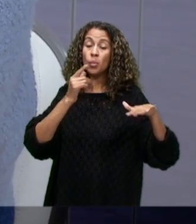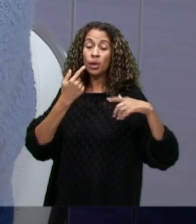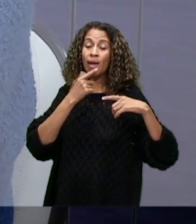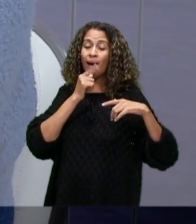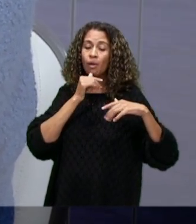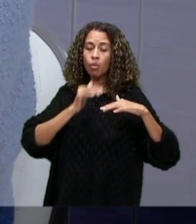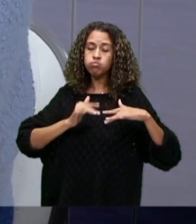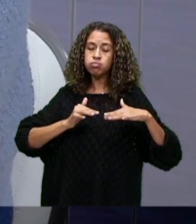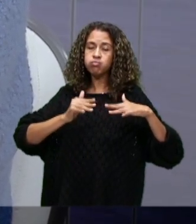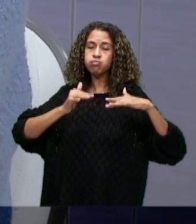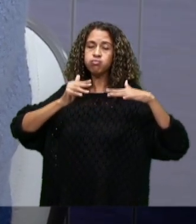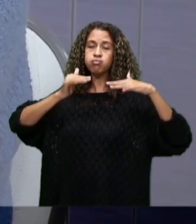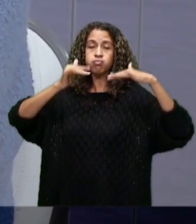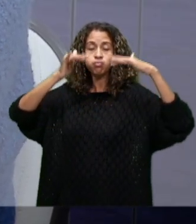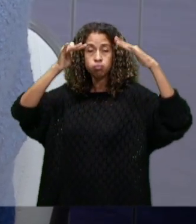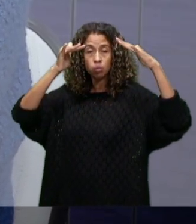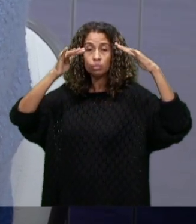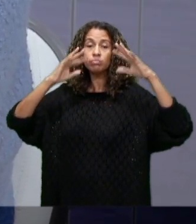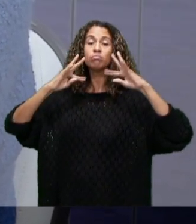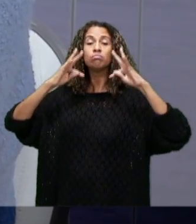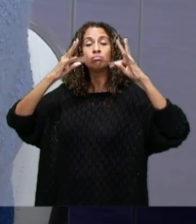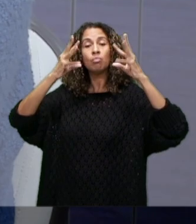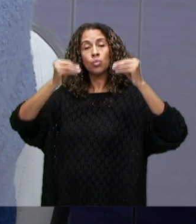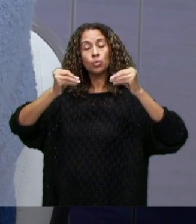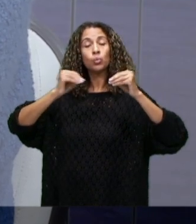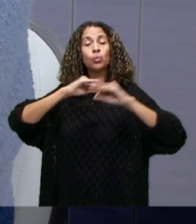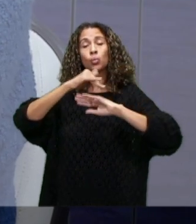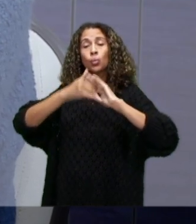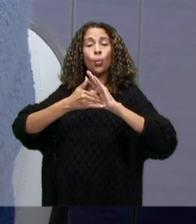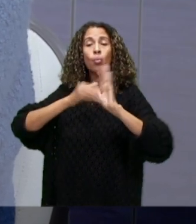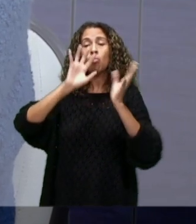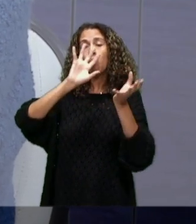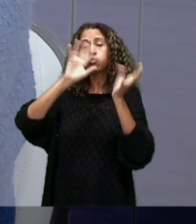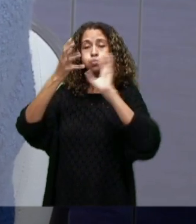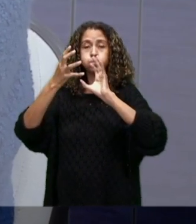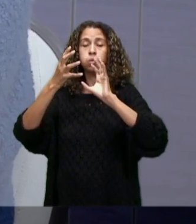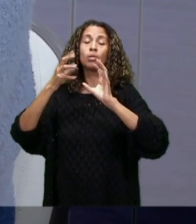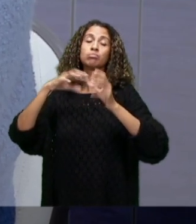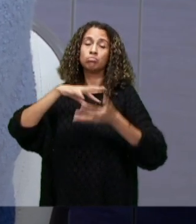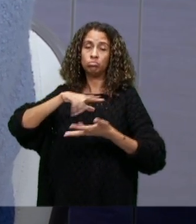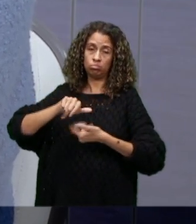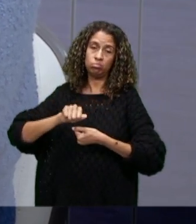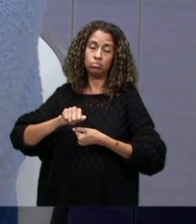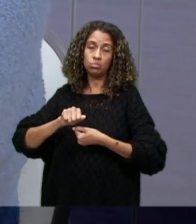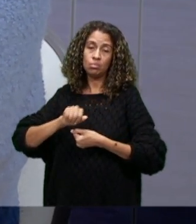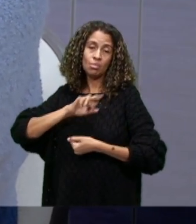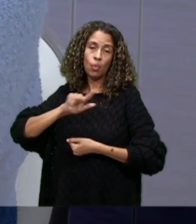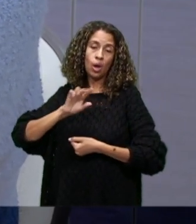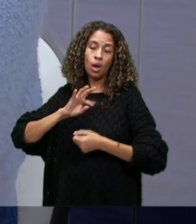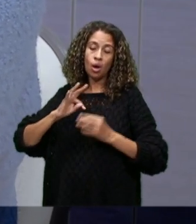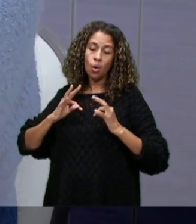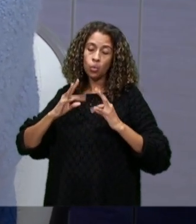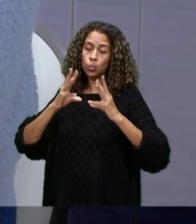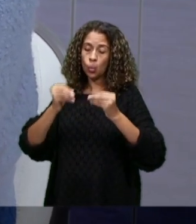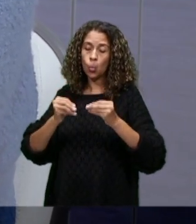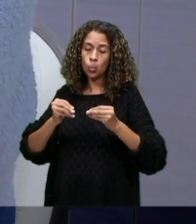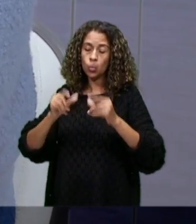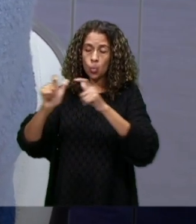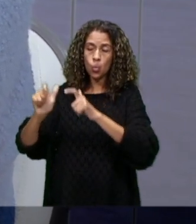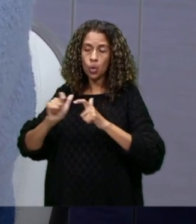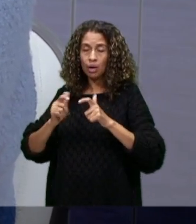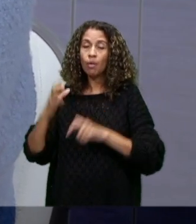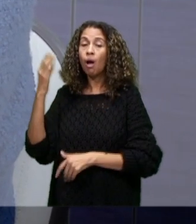isso muda toda a circulação global climática, né? E não é que todo o planeta vai ficar mais quente,